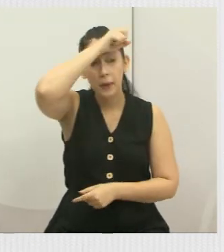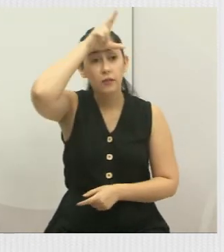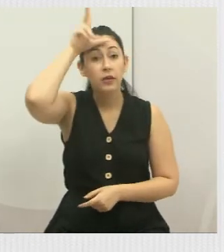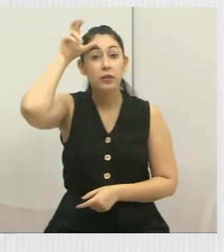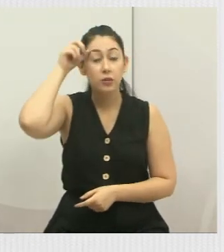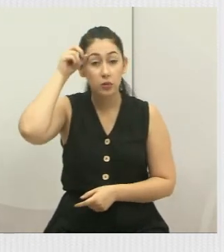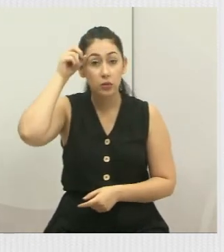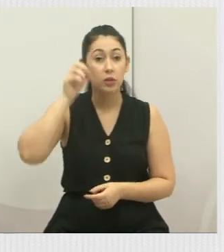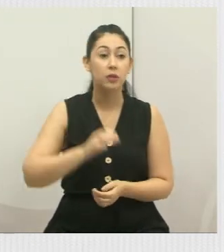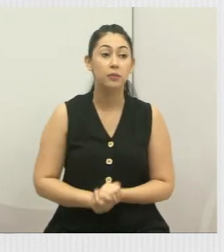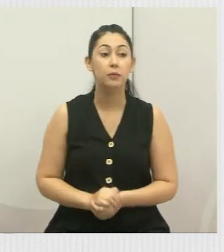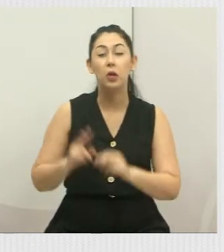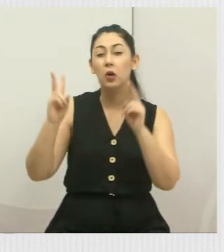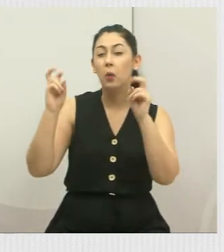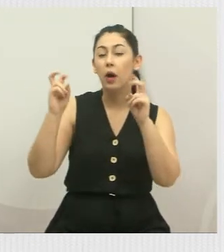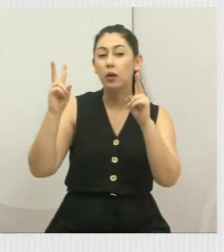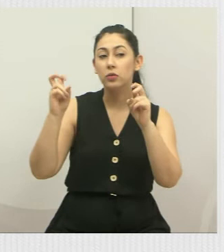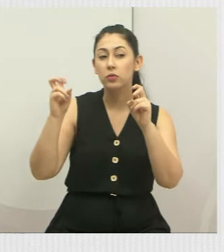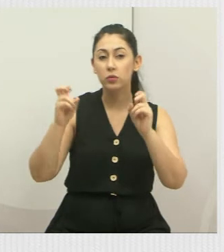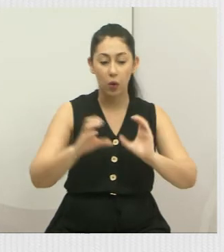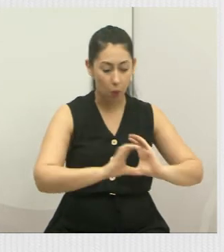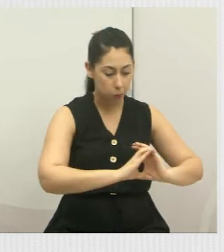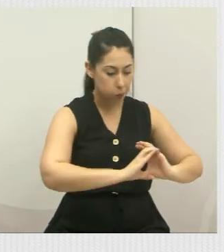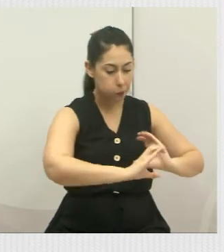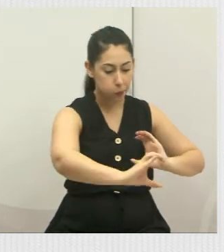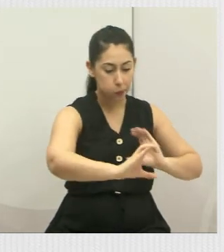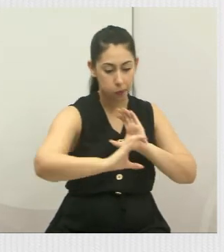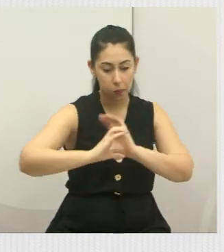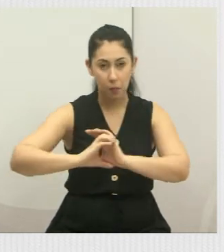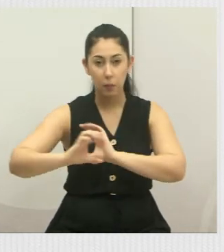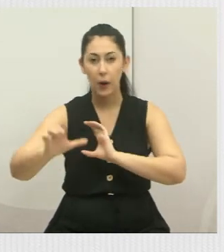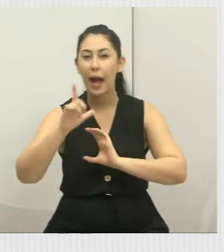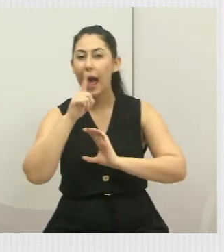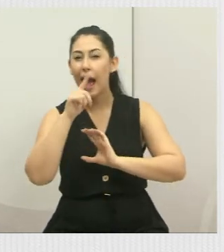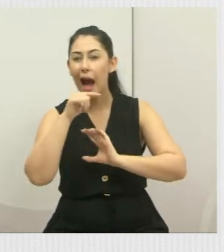em drenagem de águas pluviais?